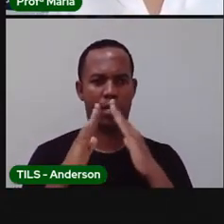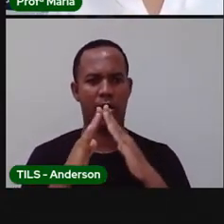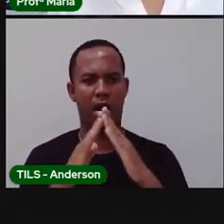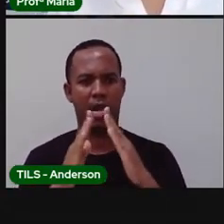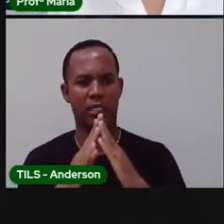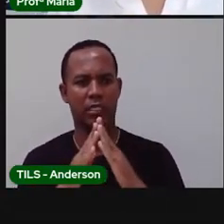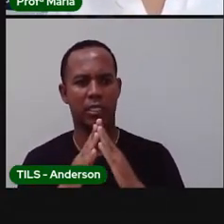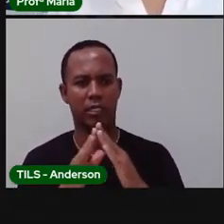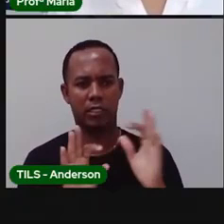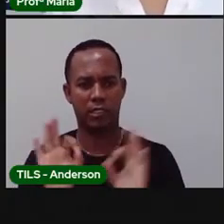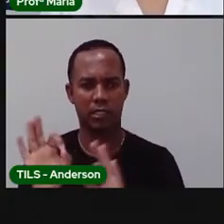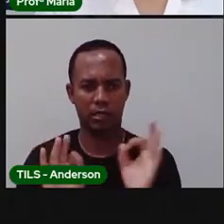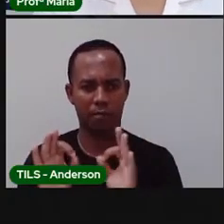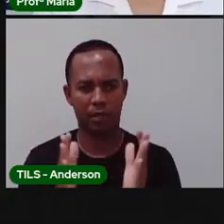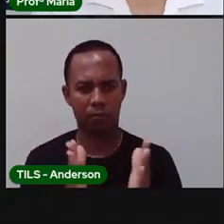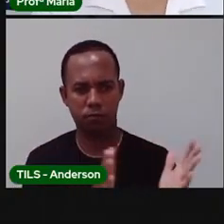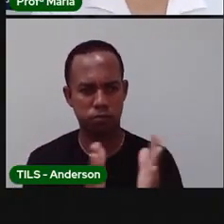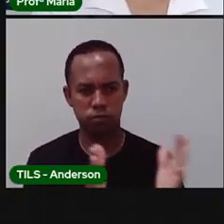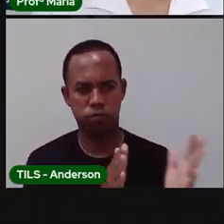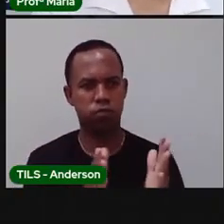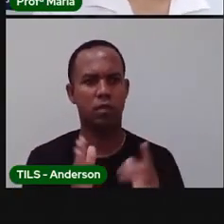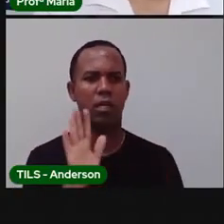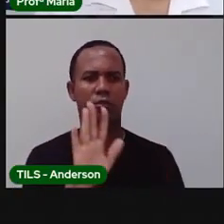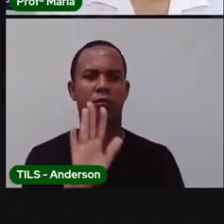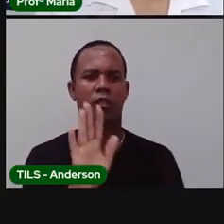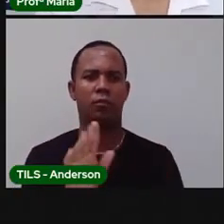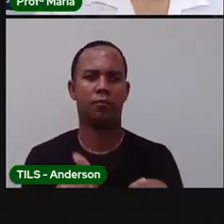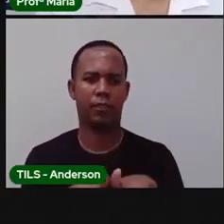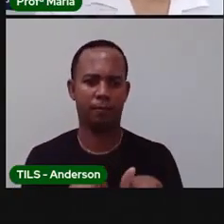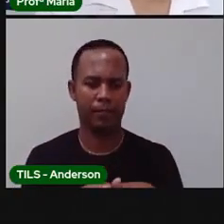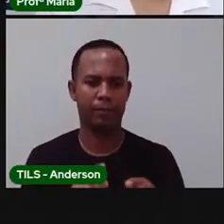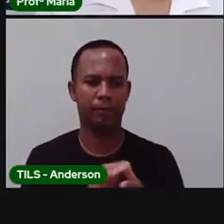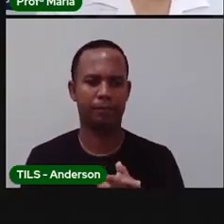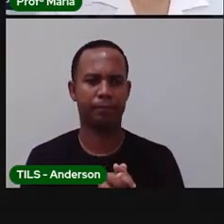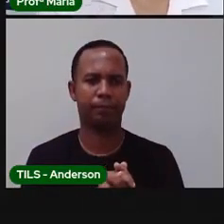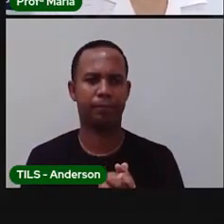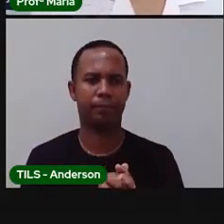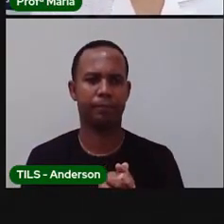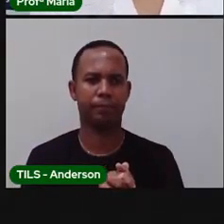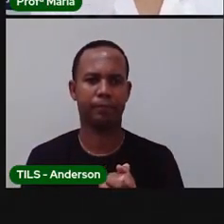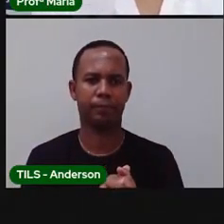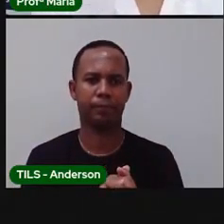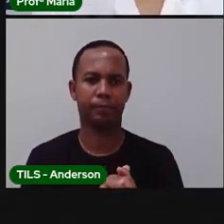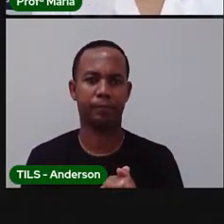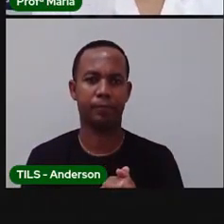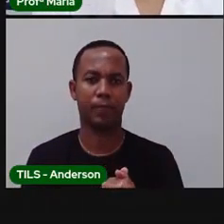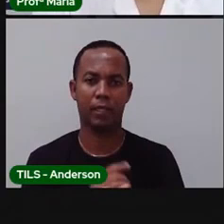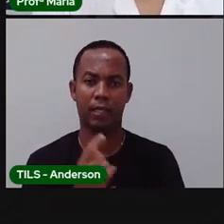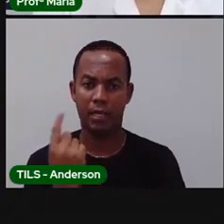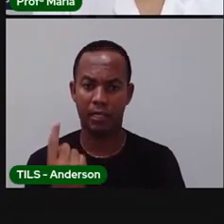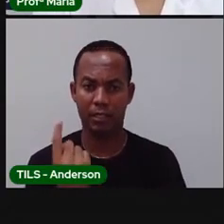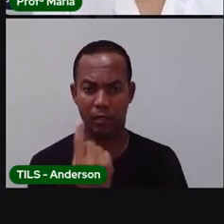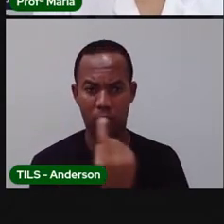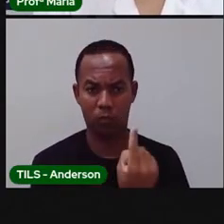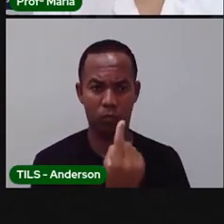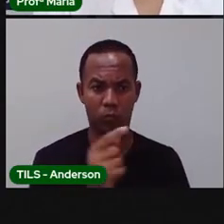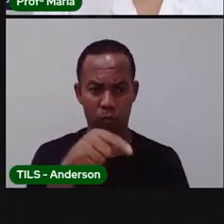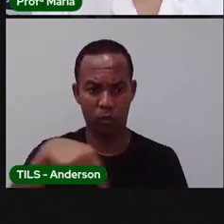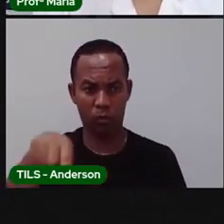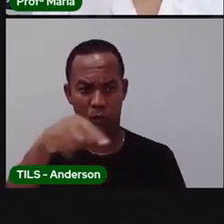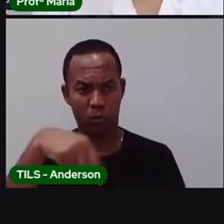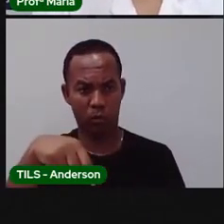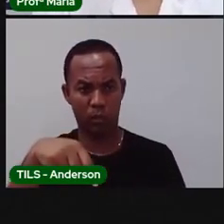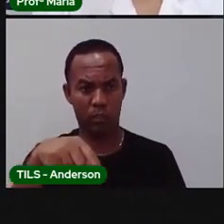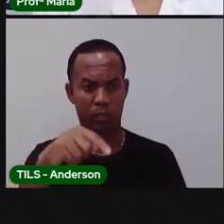quem? Essas pessoas, certo? Então, vamos que vamos. Cada um de nós brasileiros